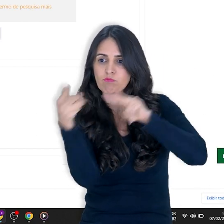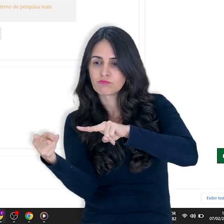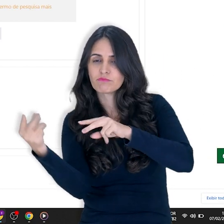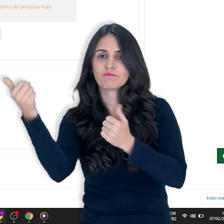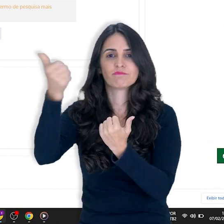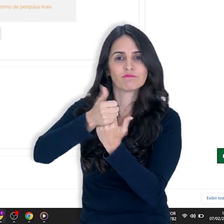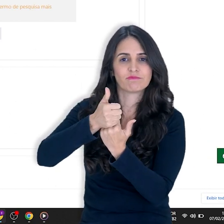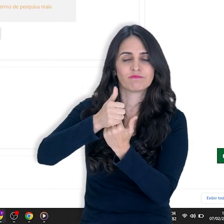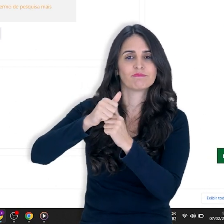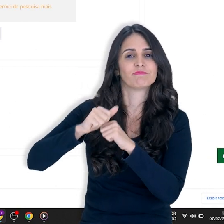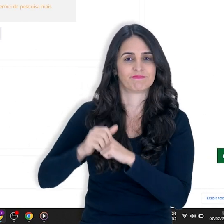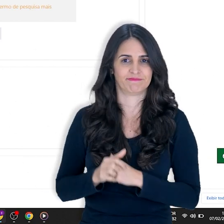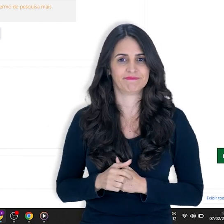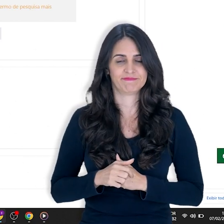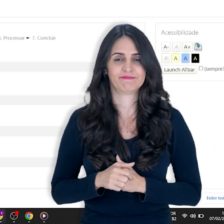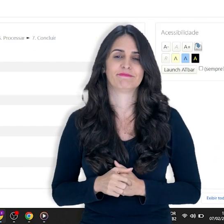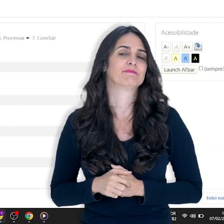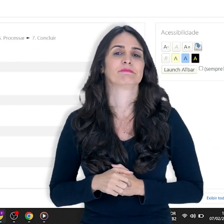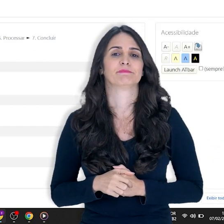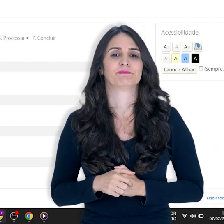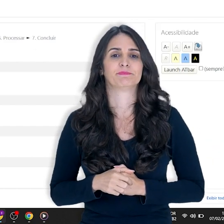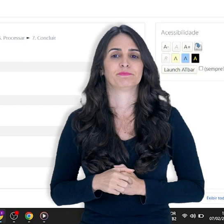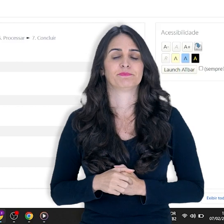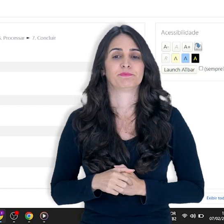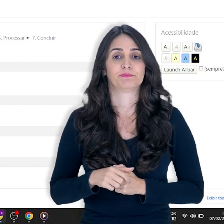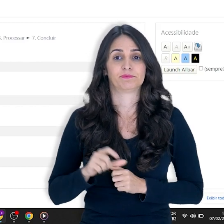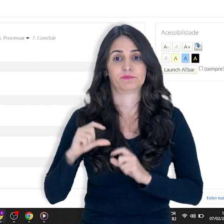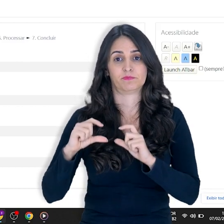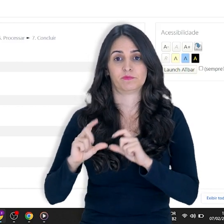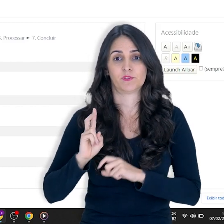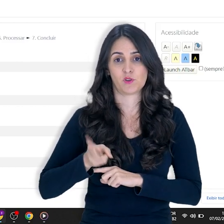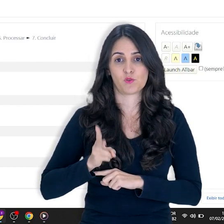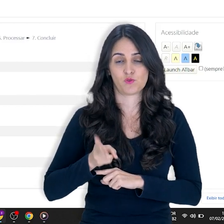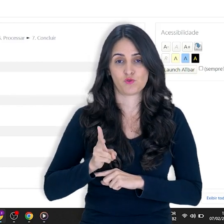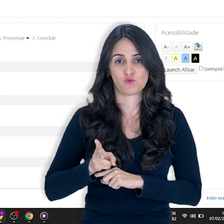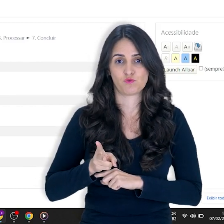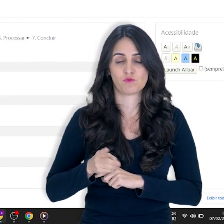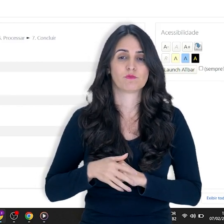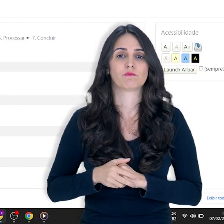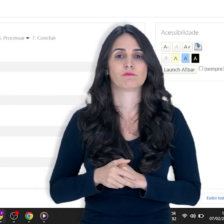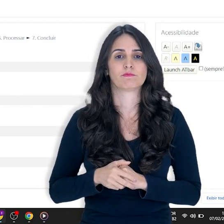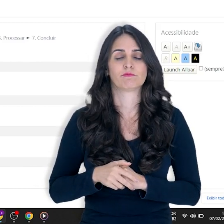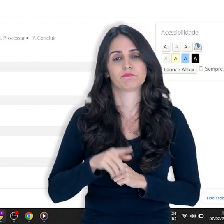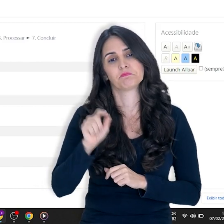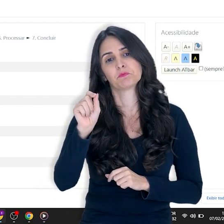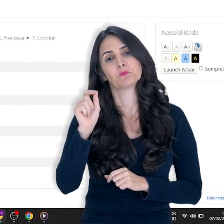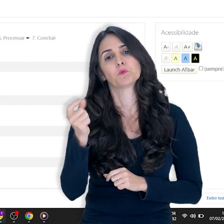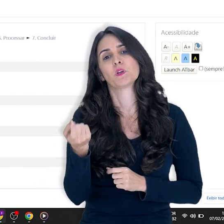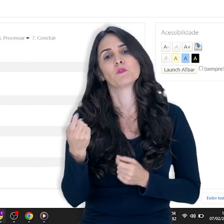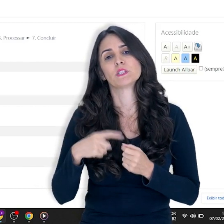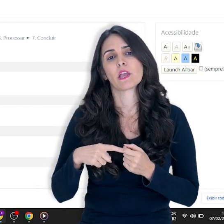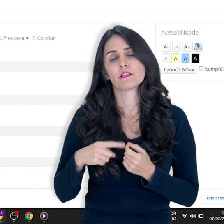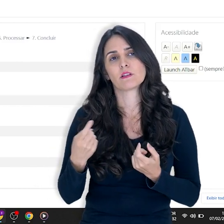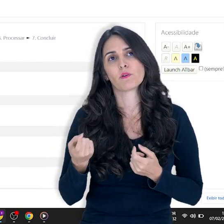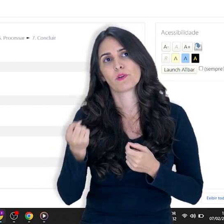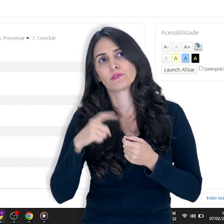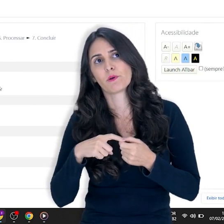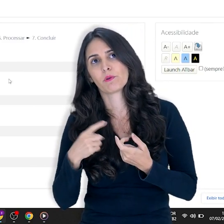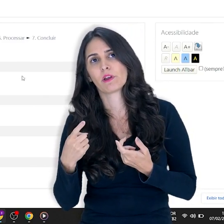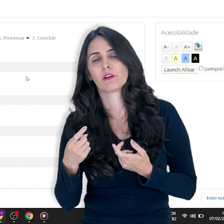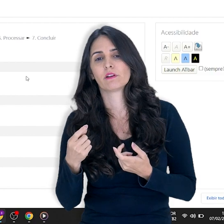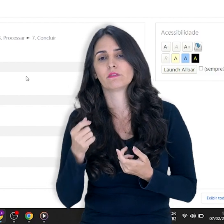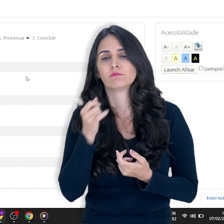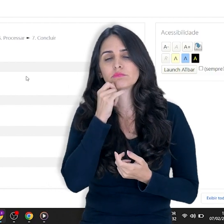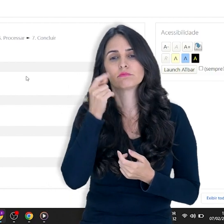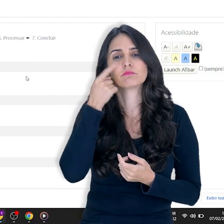3.1, tá bom? Clico no botão continuar. E agora continua aqui o que que você quer